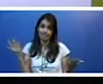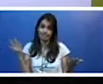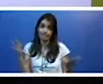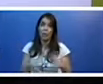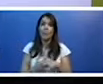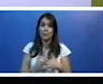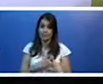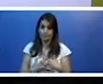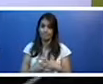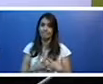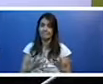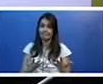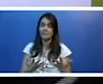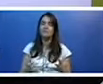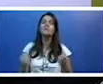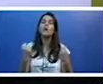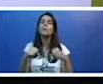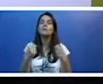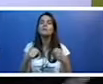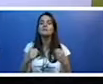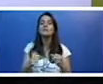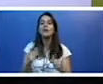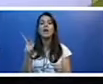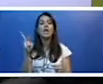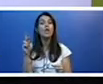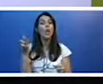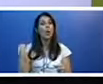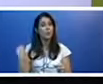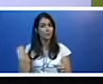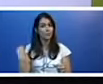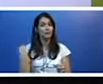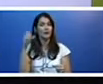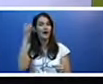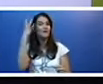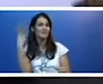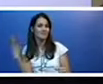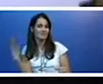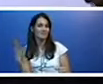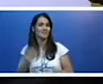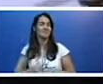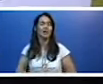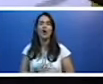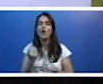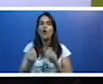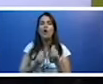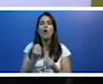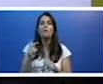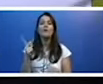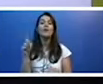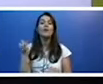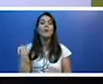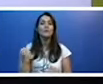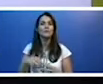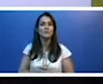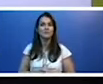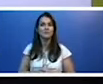né? Se a gente passar para quilômetros, fica bem mais fácil. Como que eu passo para quilômetros?